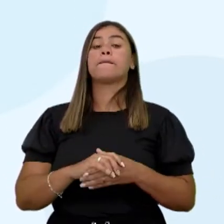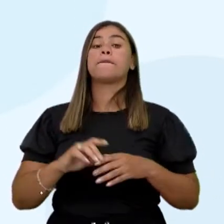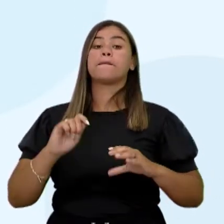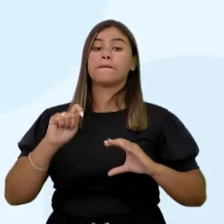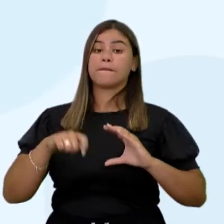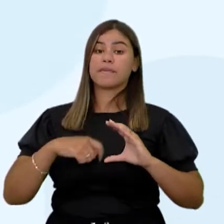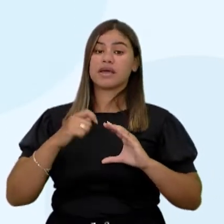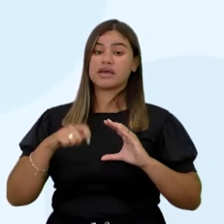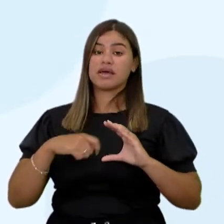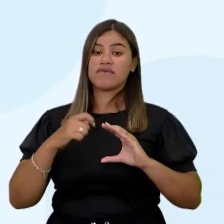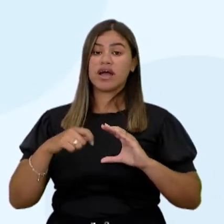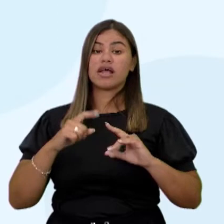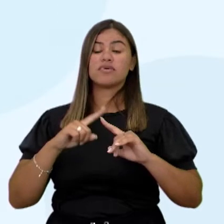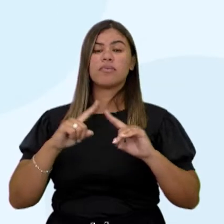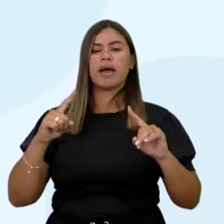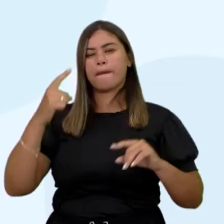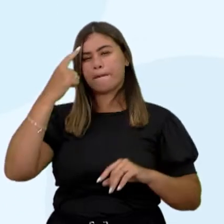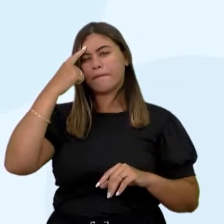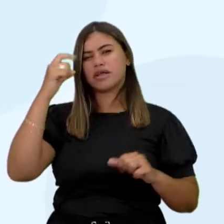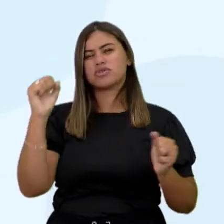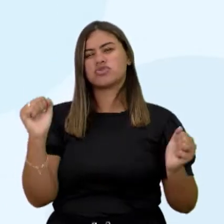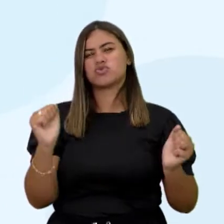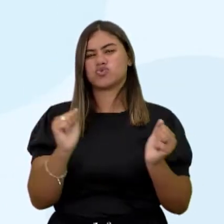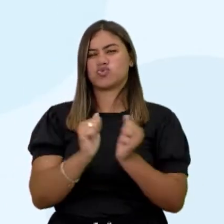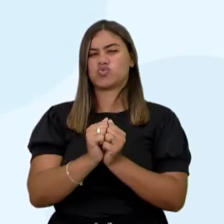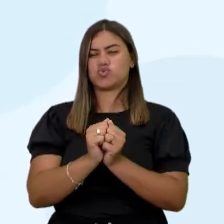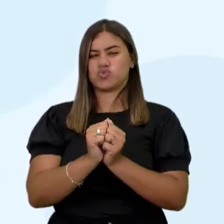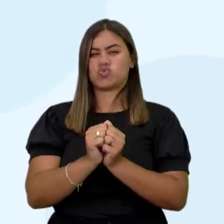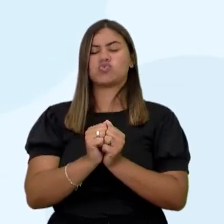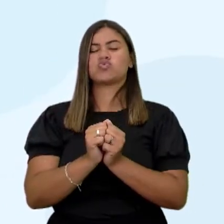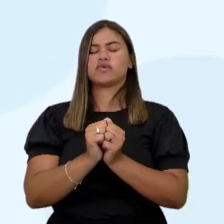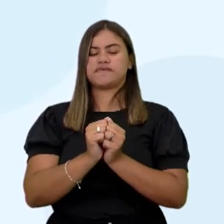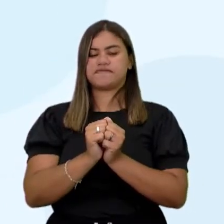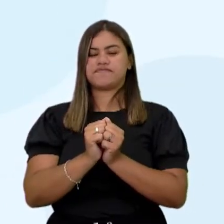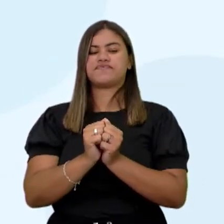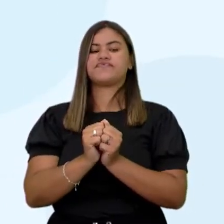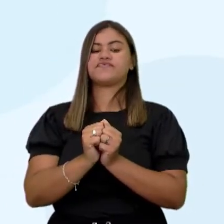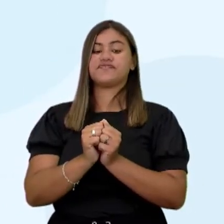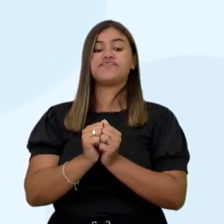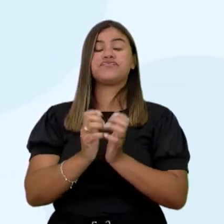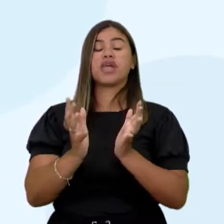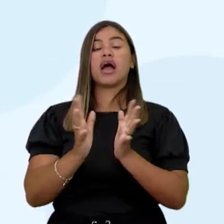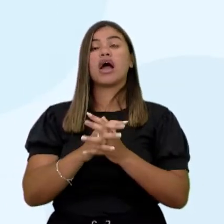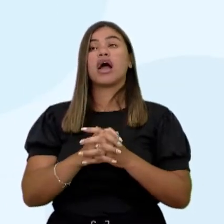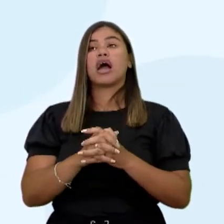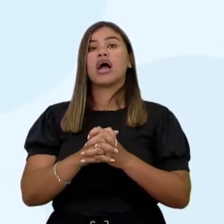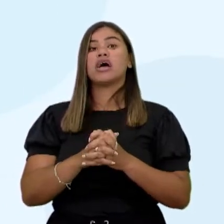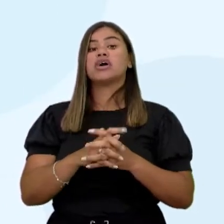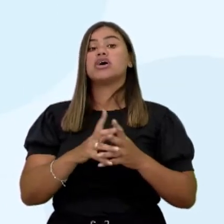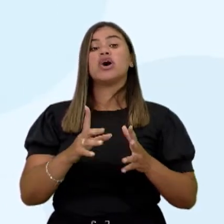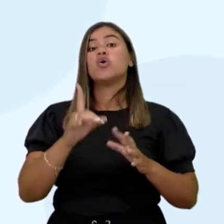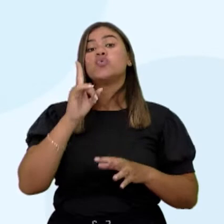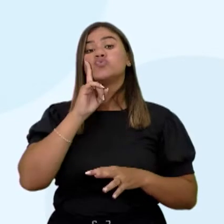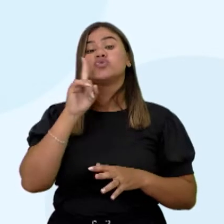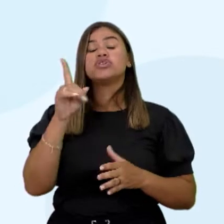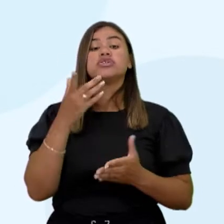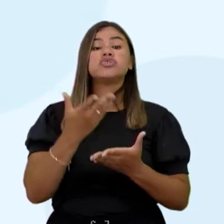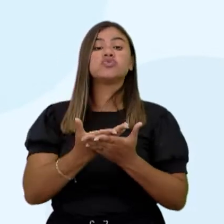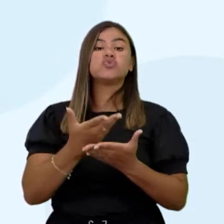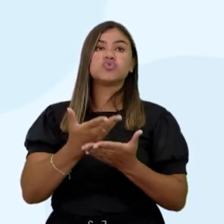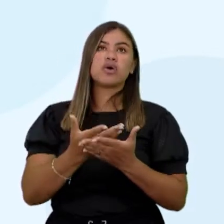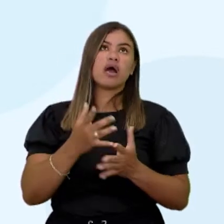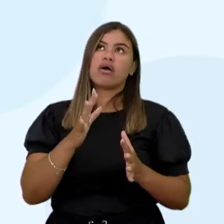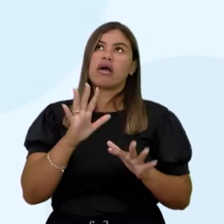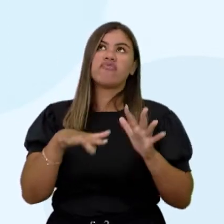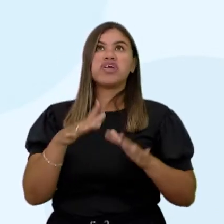assim, pensem conosco. Qual é o principal assunto no noticiário agora, no dia 25 de fevereiro? Mas eu queria que vocês fizessem para o dia que vocês estão vendo essa aula. Sim,